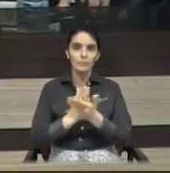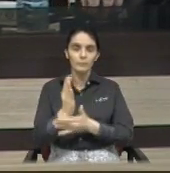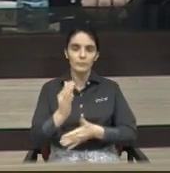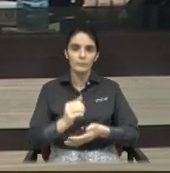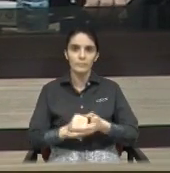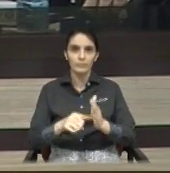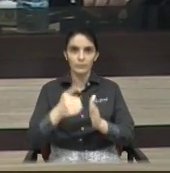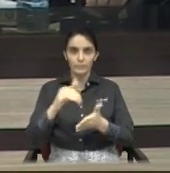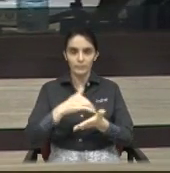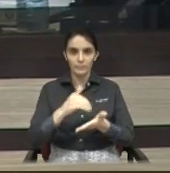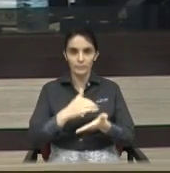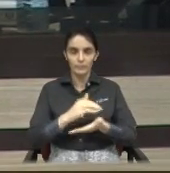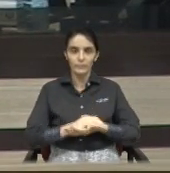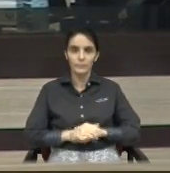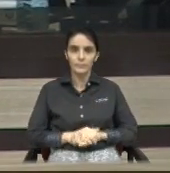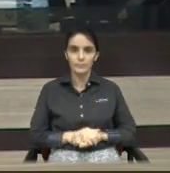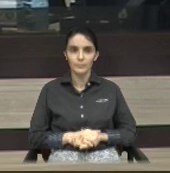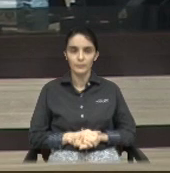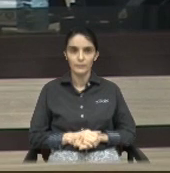primeiro secretário.